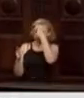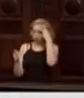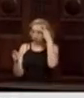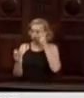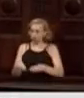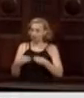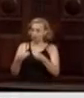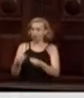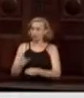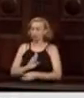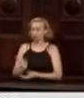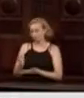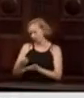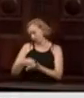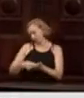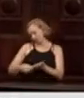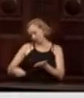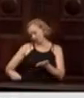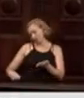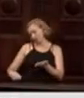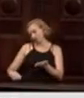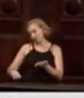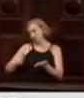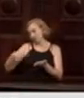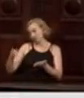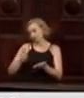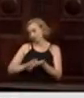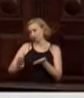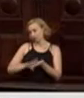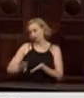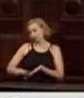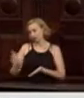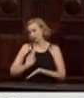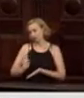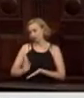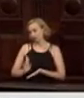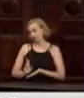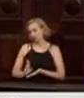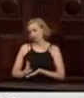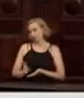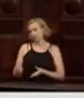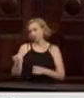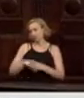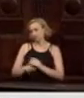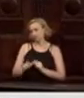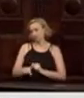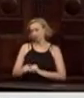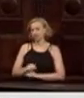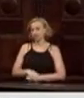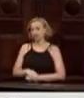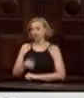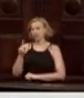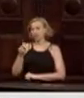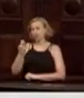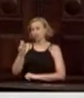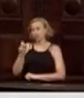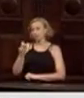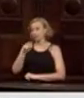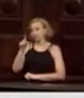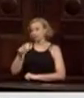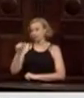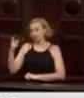assinaram uma mesma carta e retiraram juntos seus nomes para que fossem votados aqui pela LERJ. Pezão preferiu